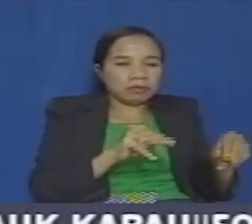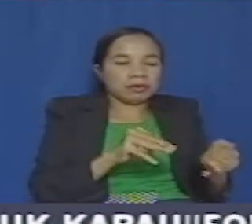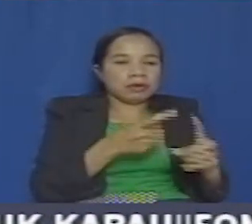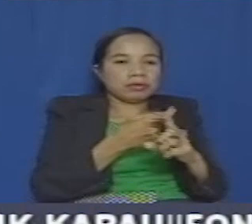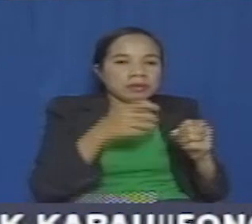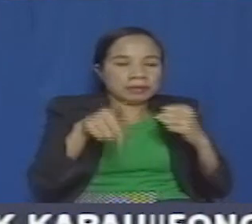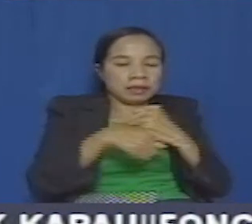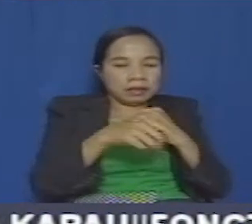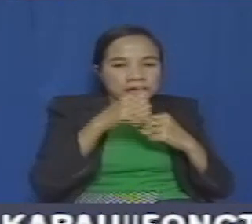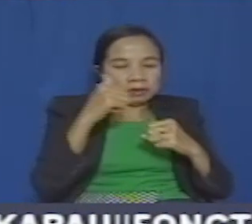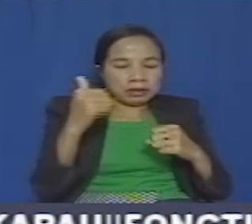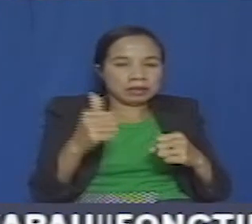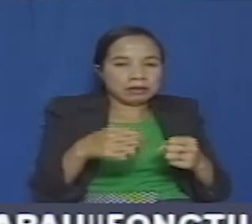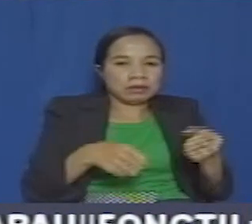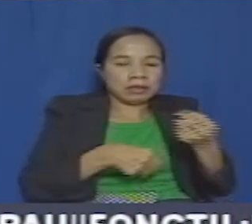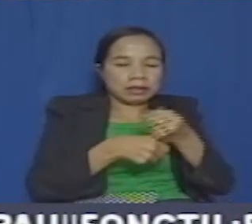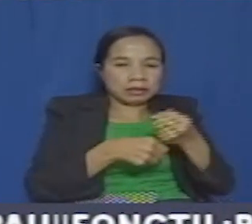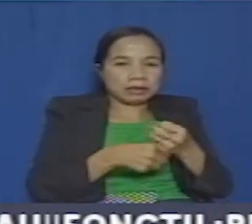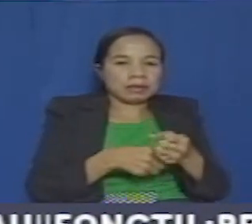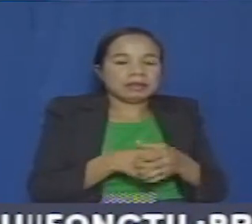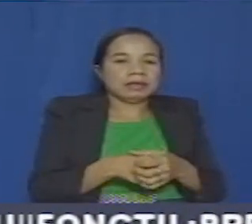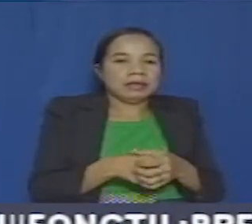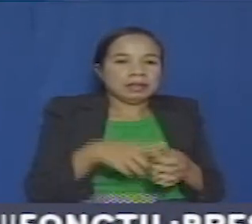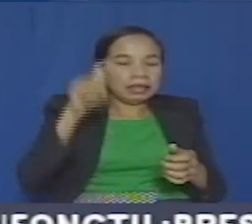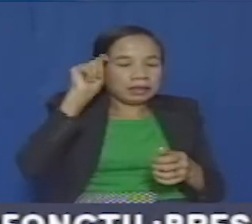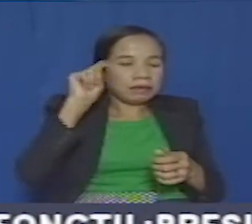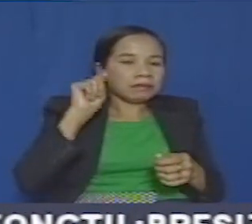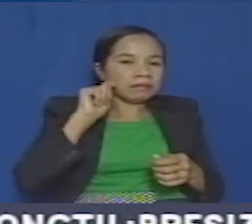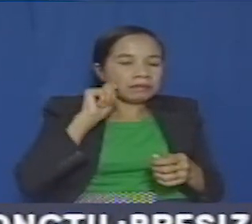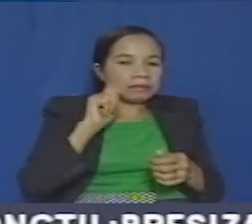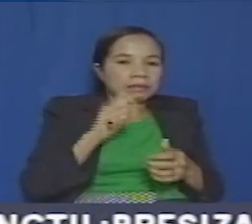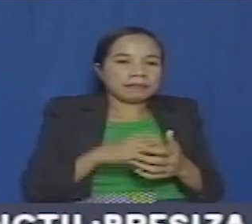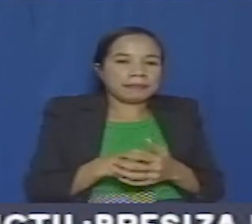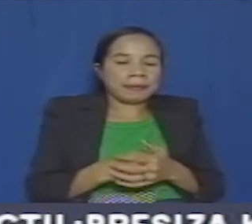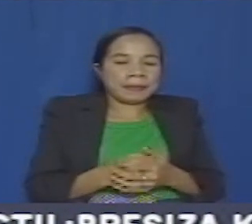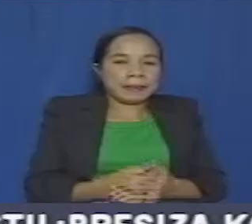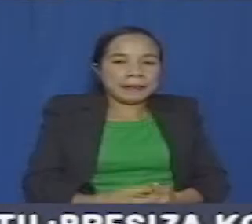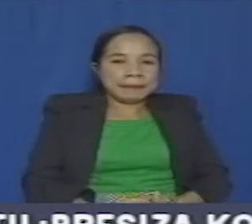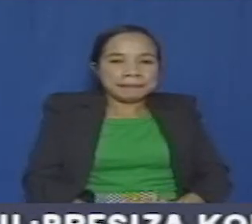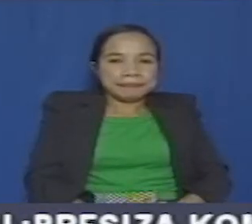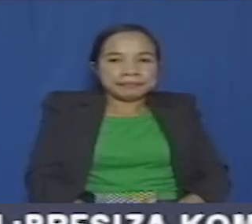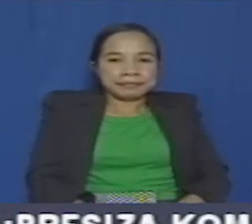simpatizante, husi Partido Selo, a tua apoio, vitória, Tauru Matanrua. Lucas Monteiro, Baer TTL.